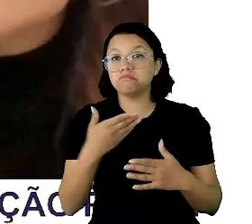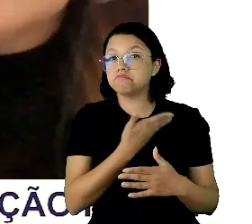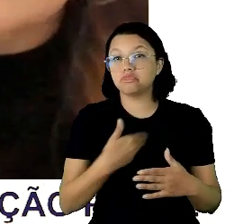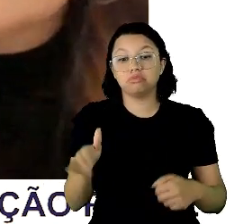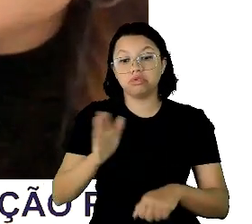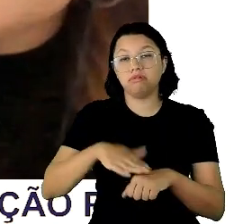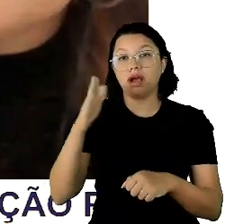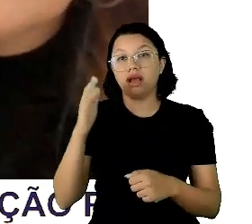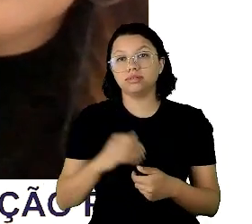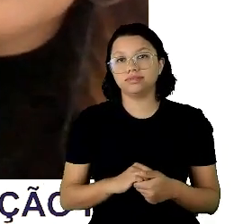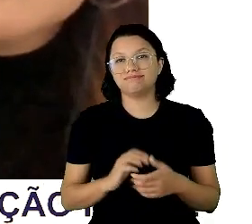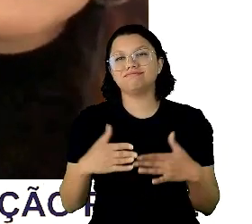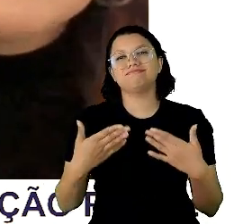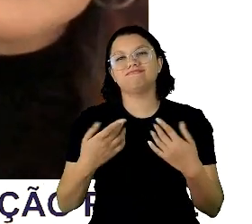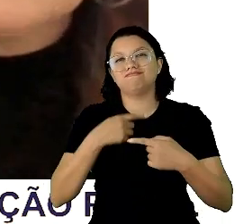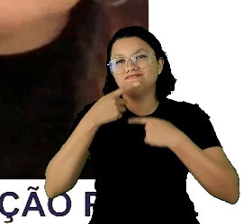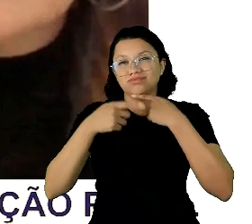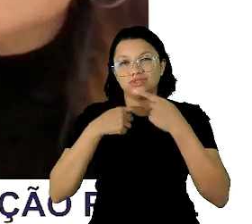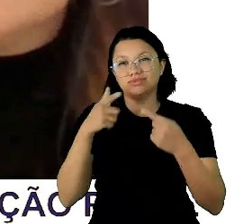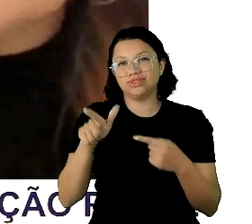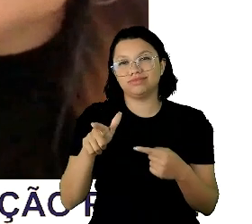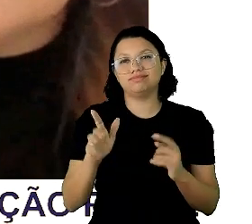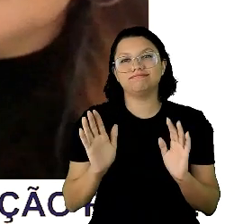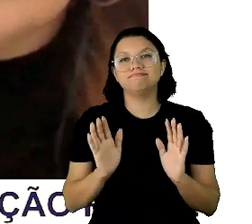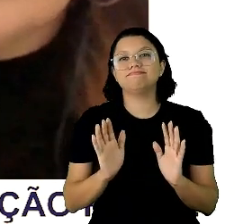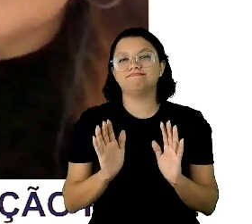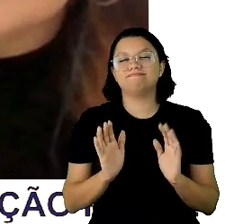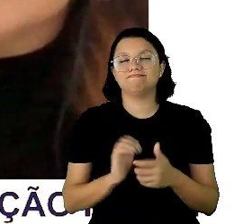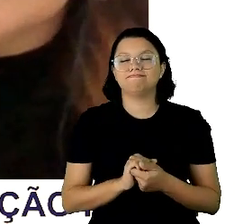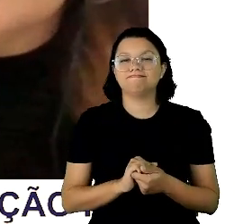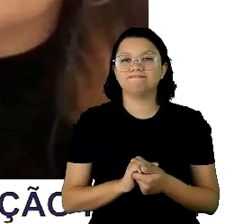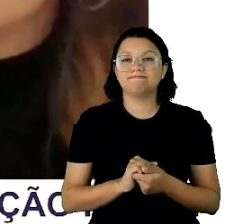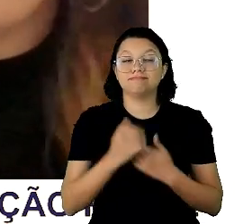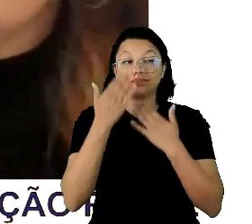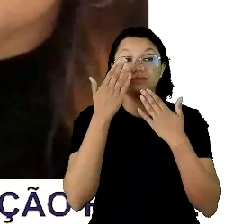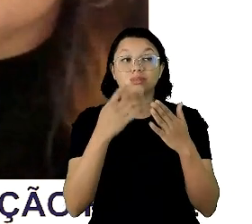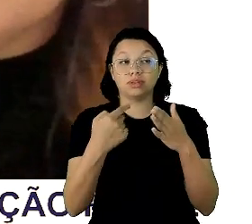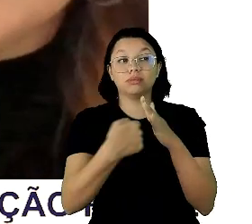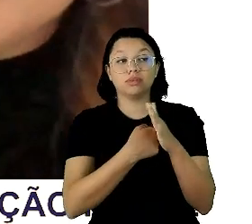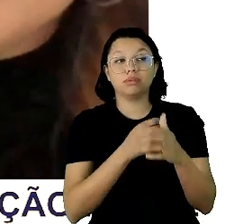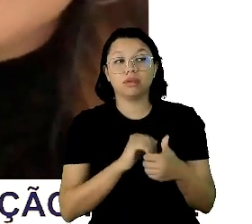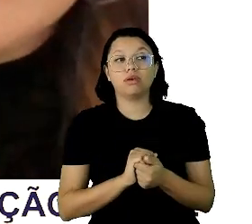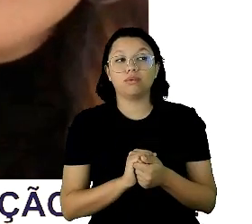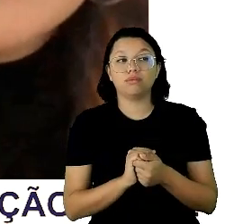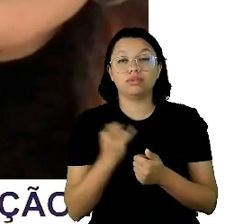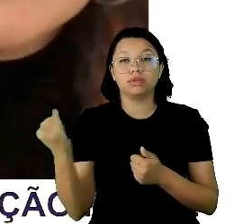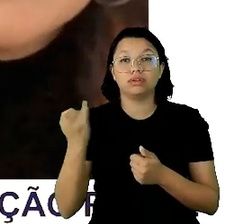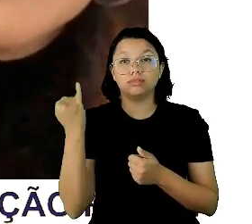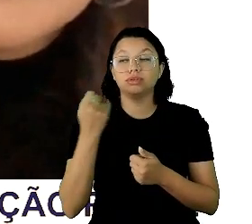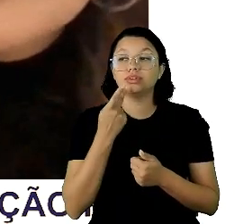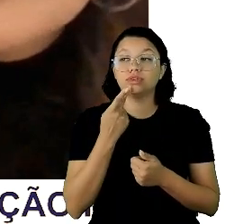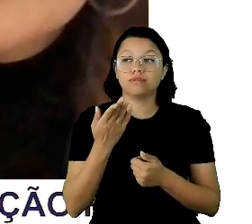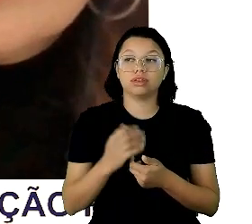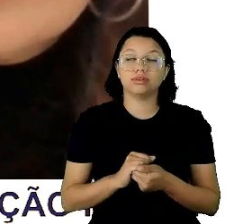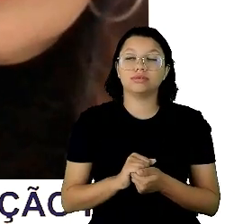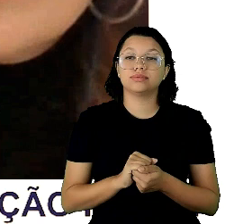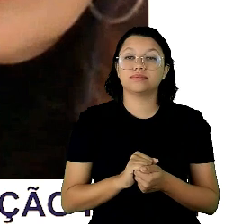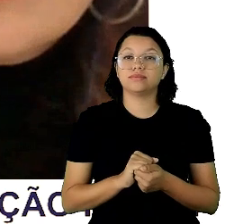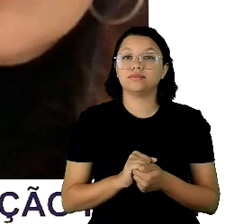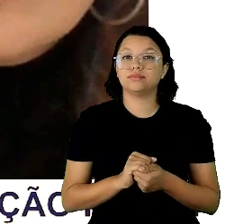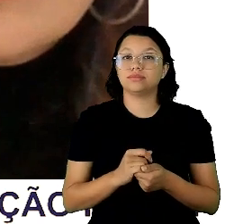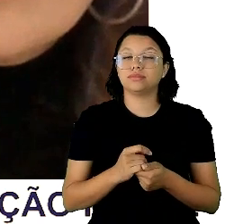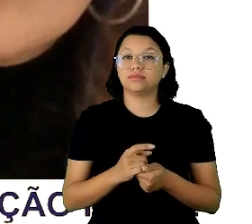a menor dúvida disso. Obrigada pela pergunta, Ricardo. É muito importante. Devia ter falado isso antes. Há também,